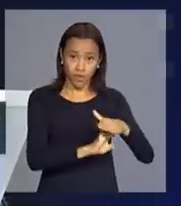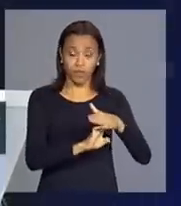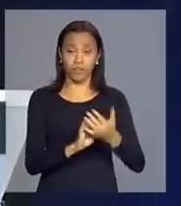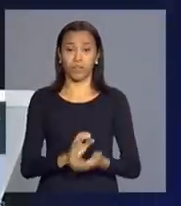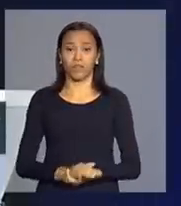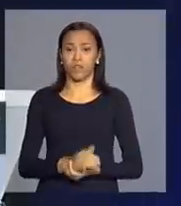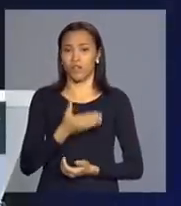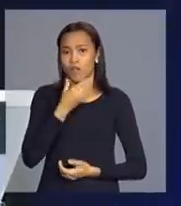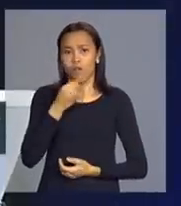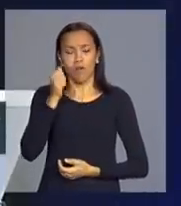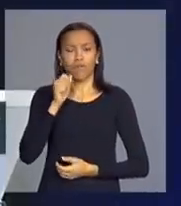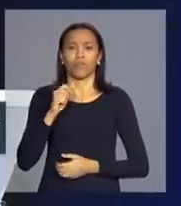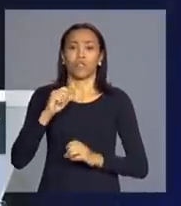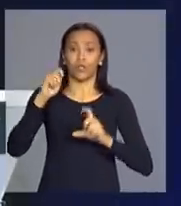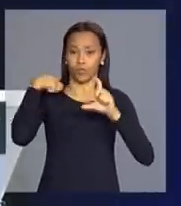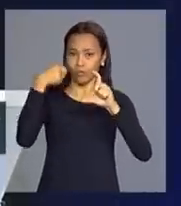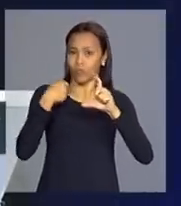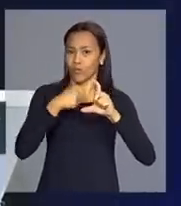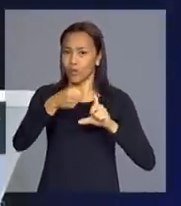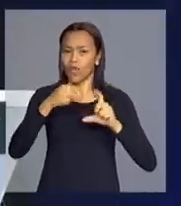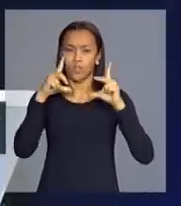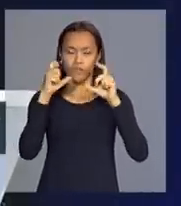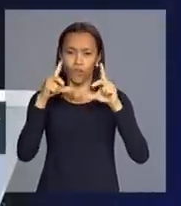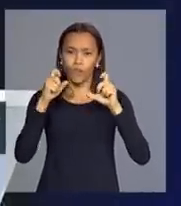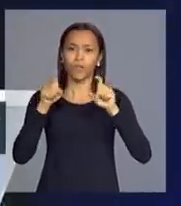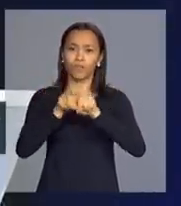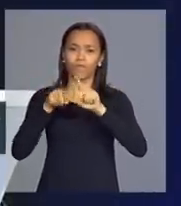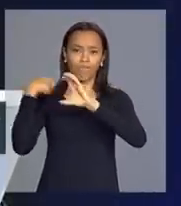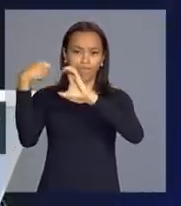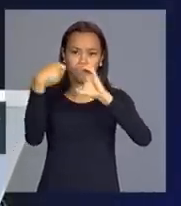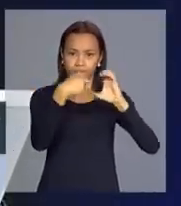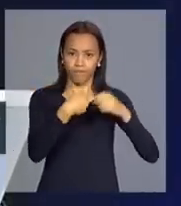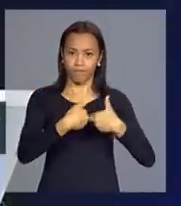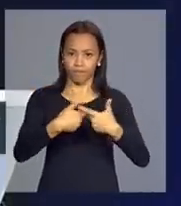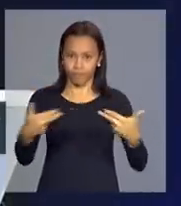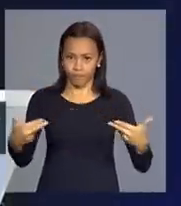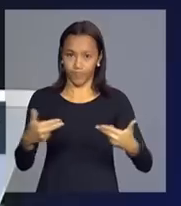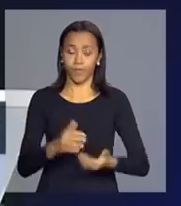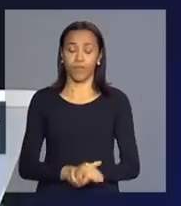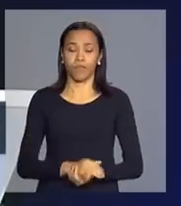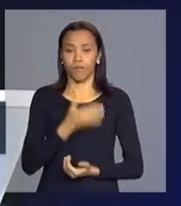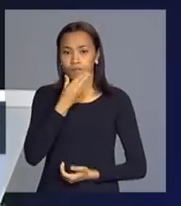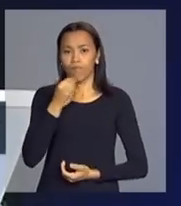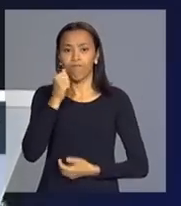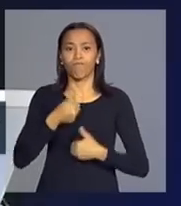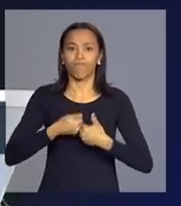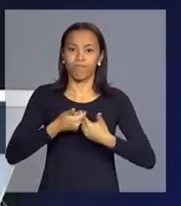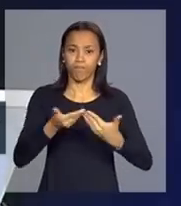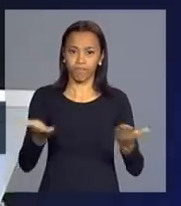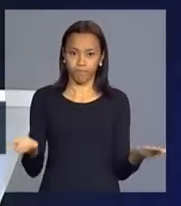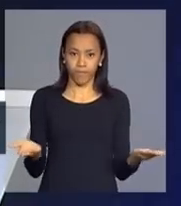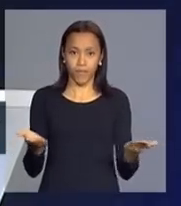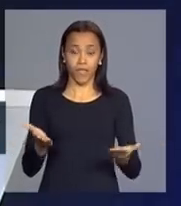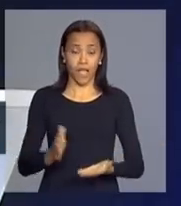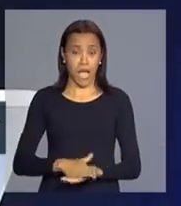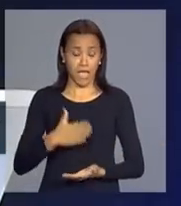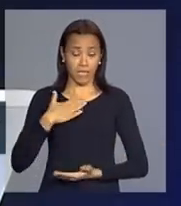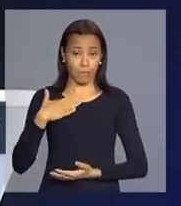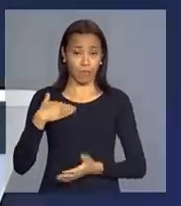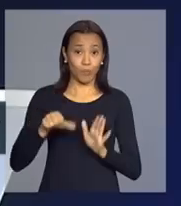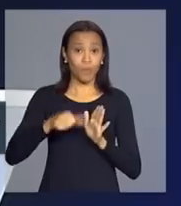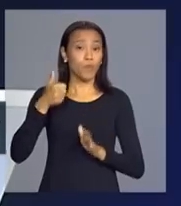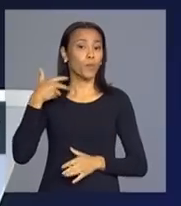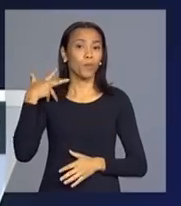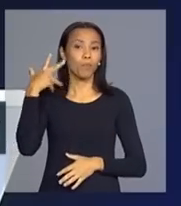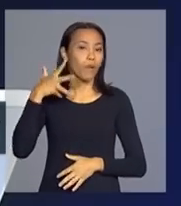senhores jornalistas, fotógrafos e cinegrafistas. Senhoras e senhores, as minhas primeiras